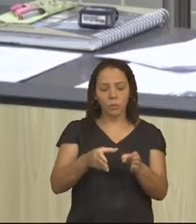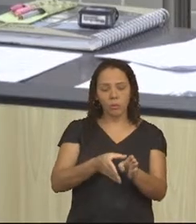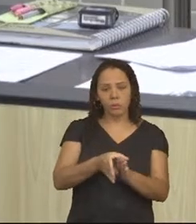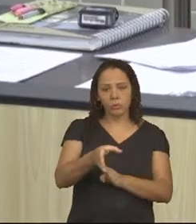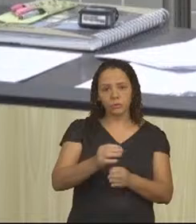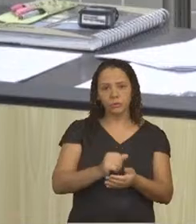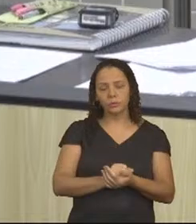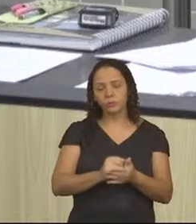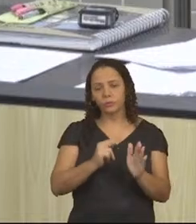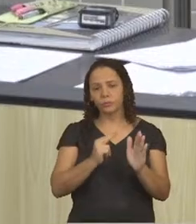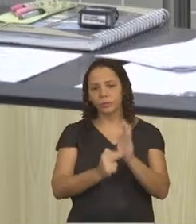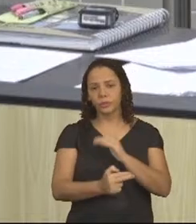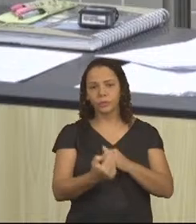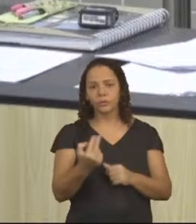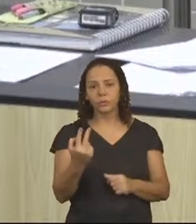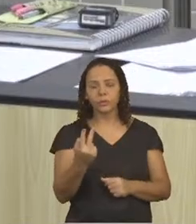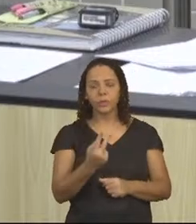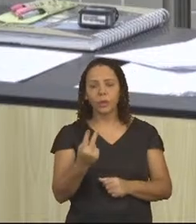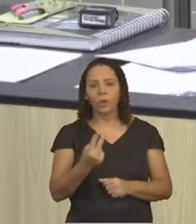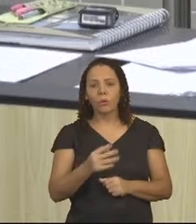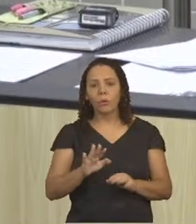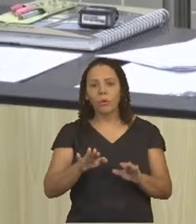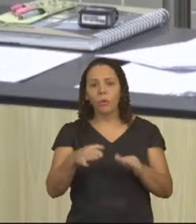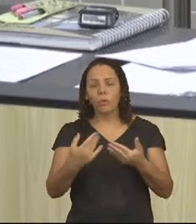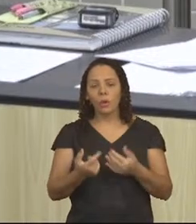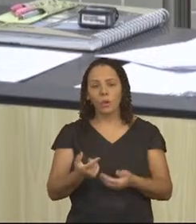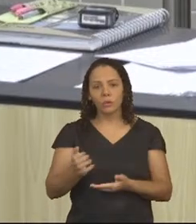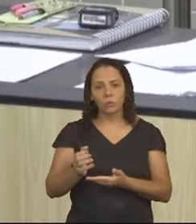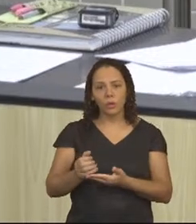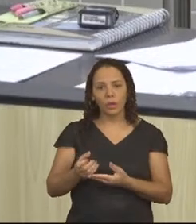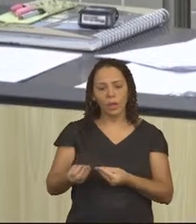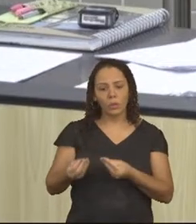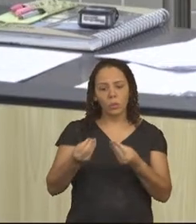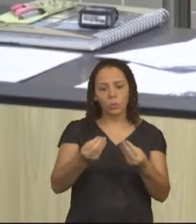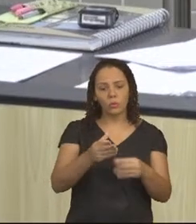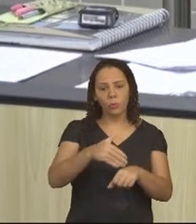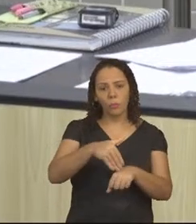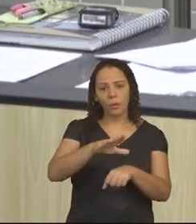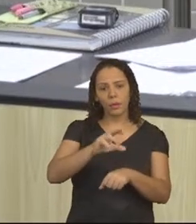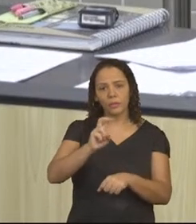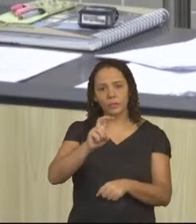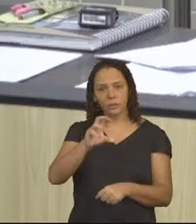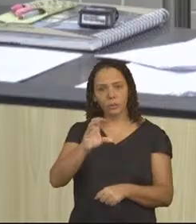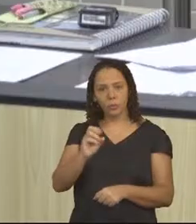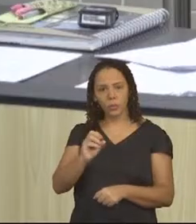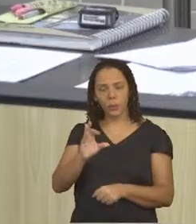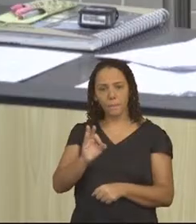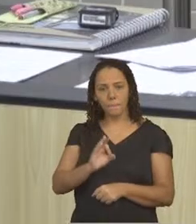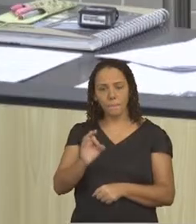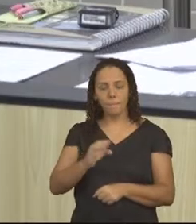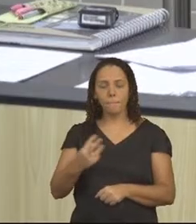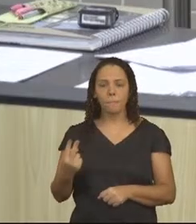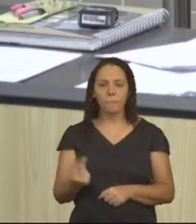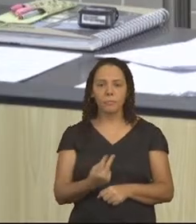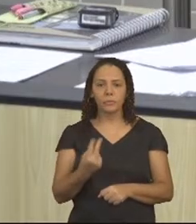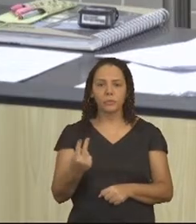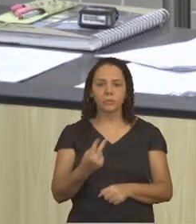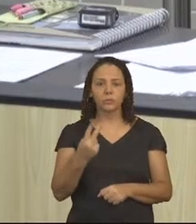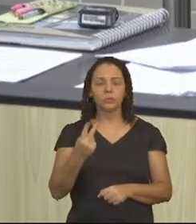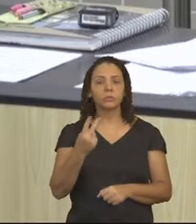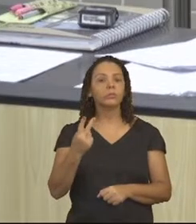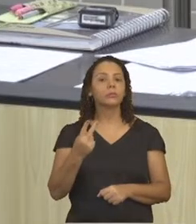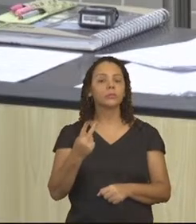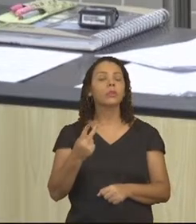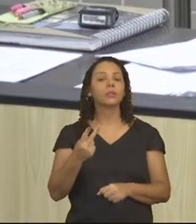Parágrafo 2º. Quando a doação superar a 50% do montante inicialmente estipulado para o projeto